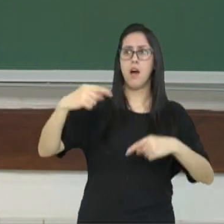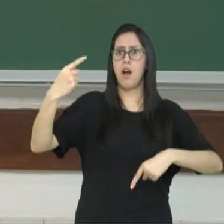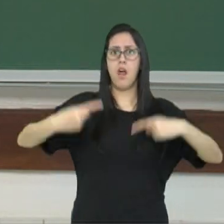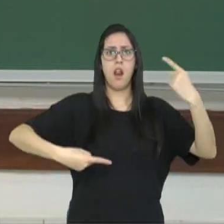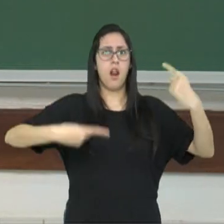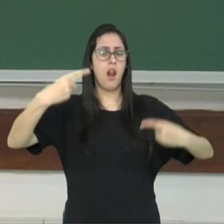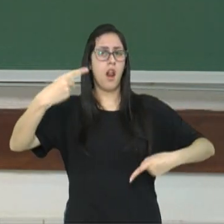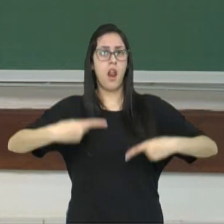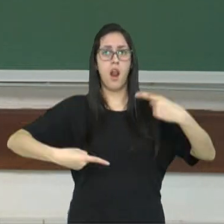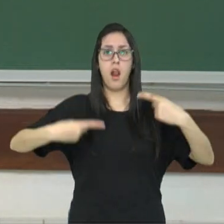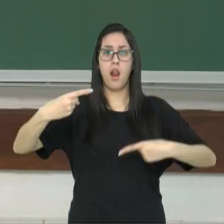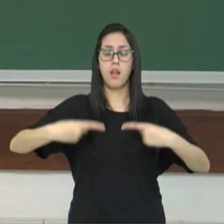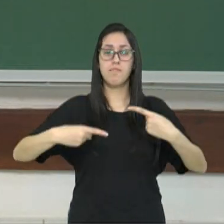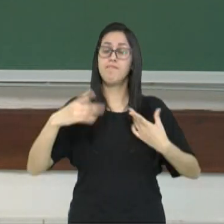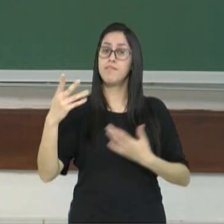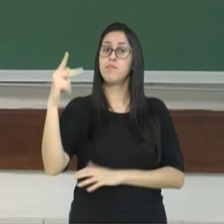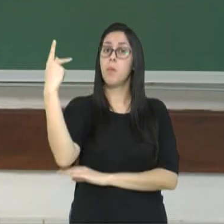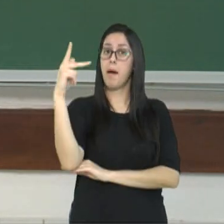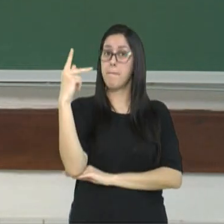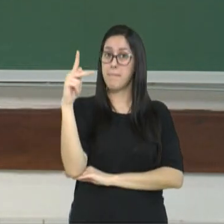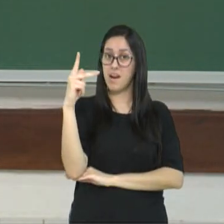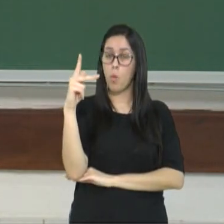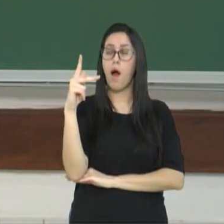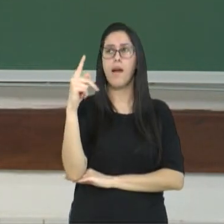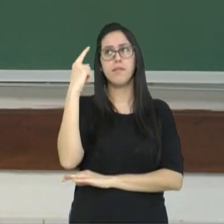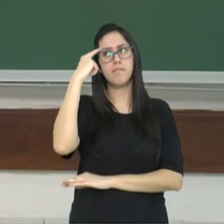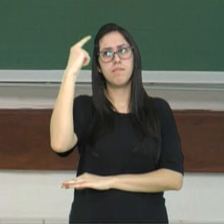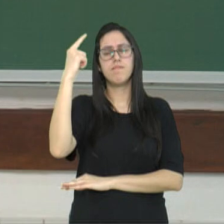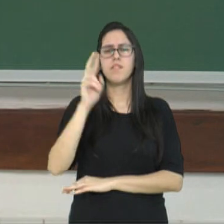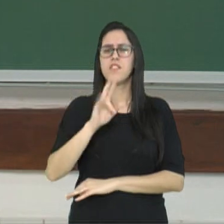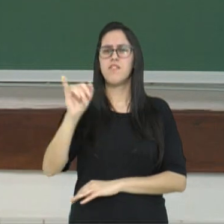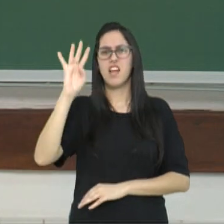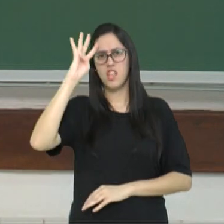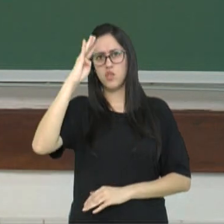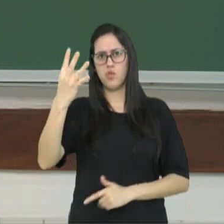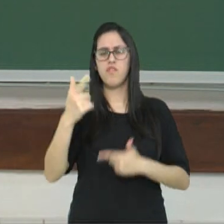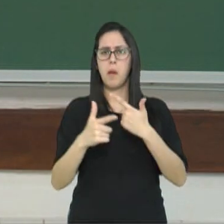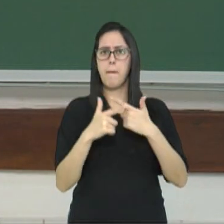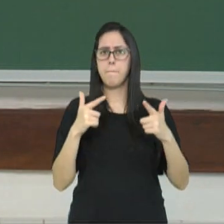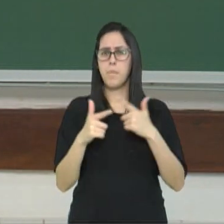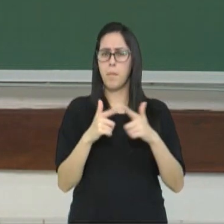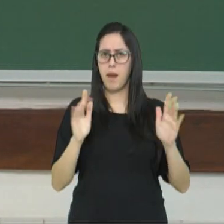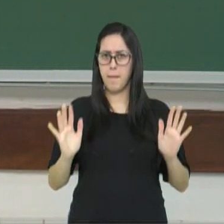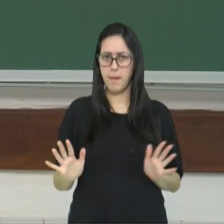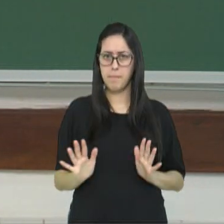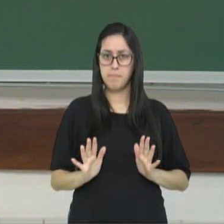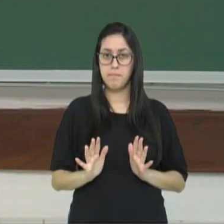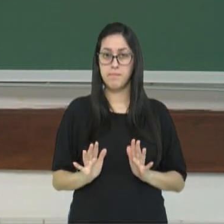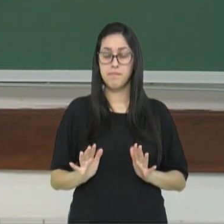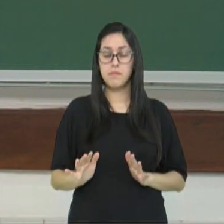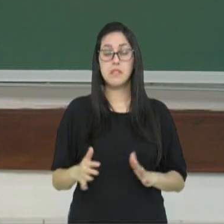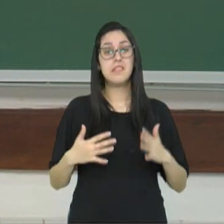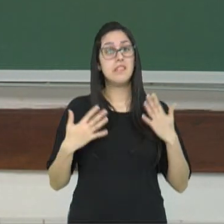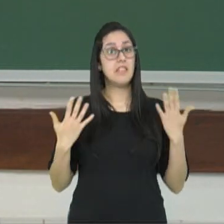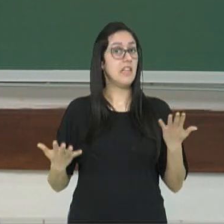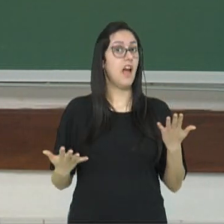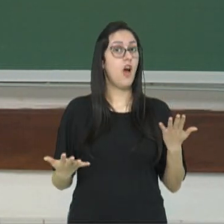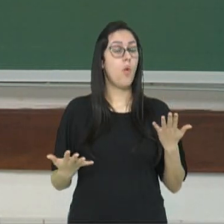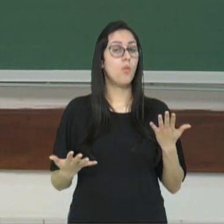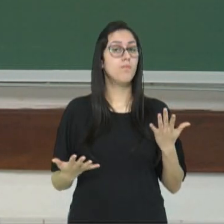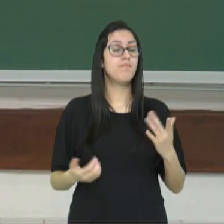conflito. O Paraguai vai planejar então tentar resolver todo esse problema numa tacada só. Então, ao